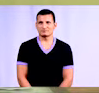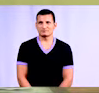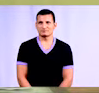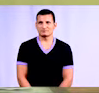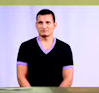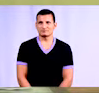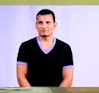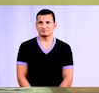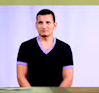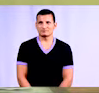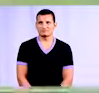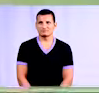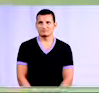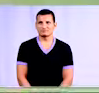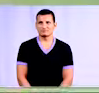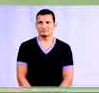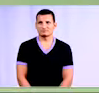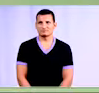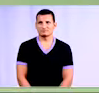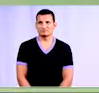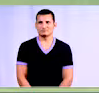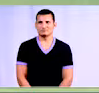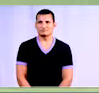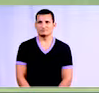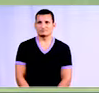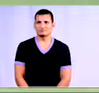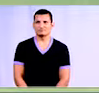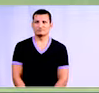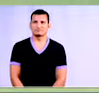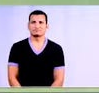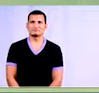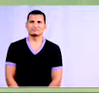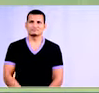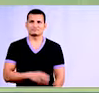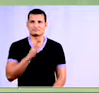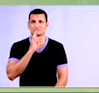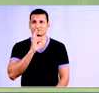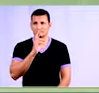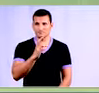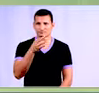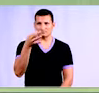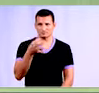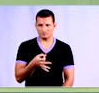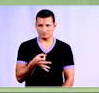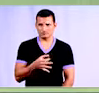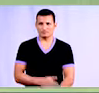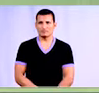Tá, é isso mesmo. Fica melhor aceitável a resposta da seguinte forma.